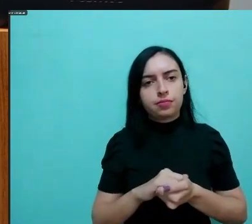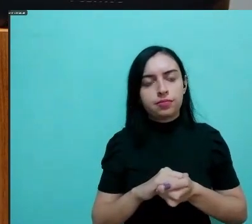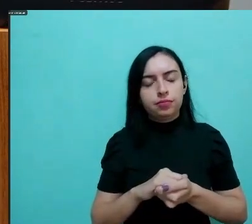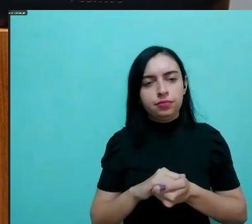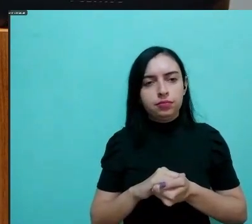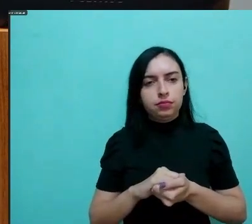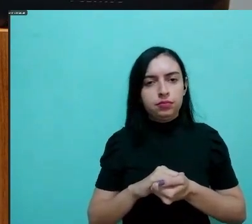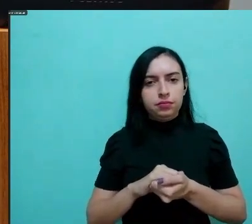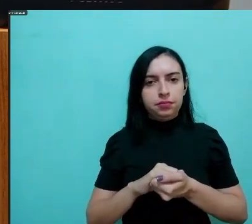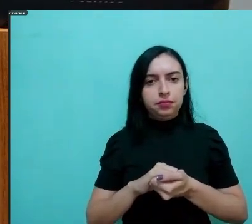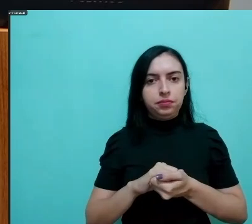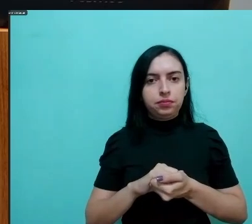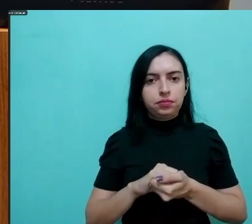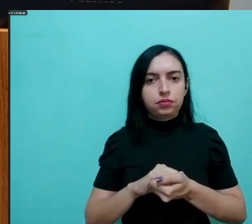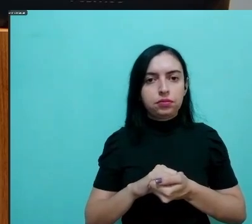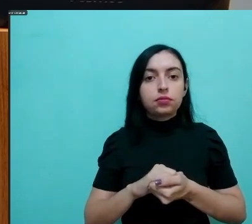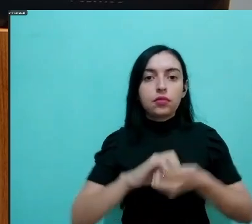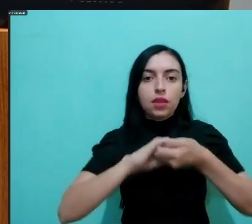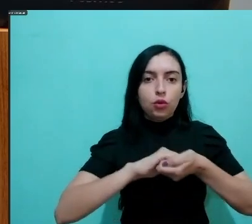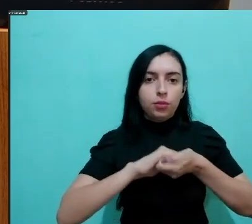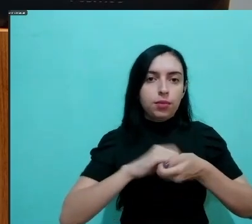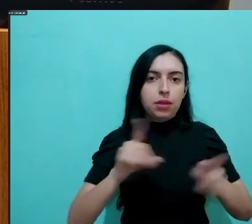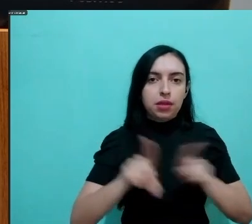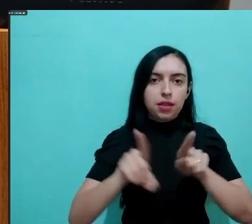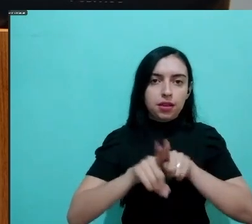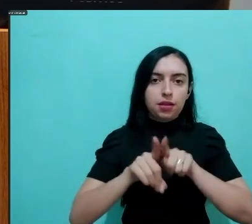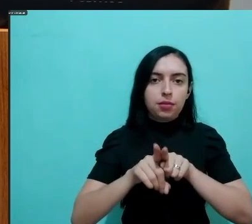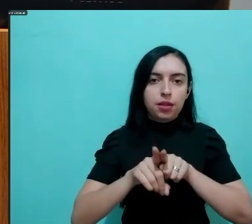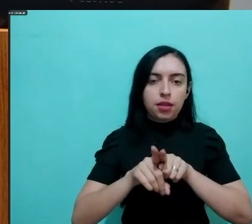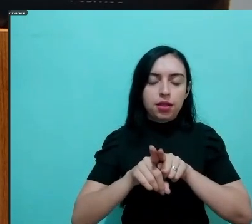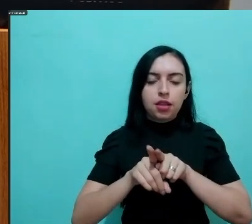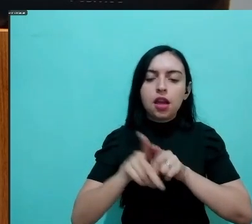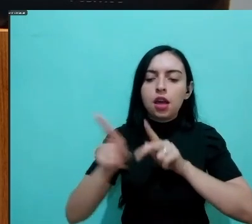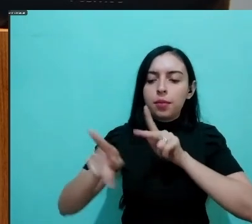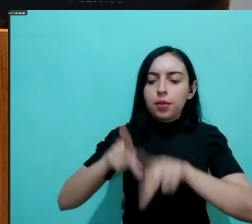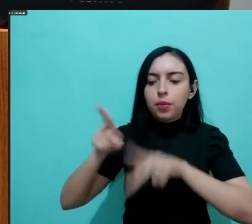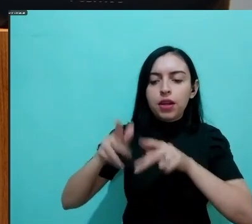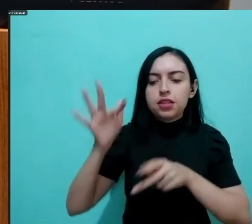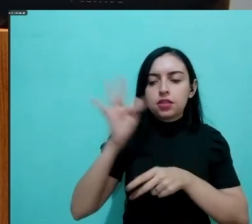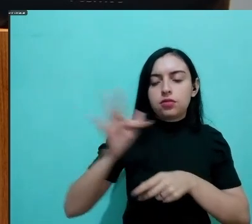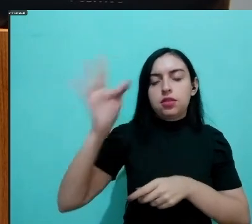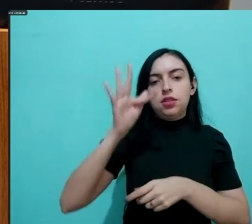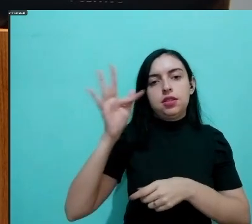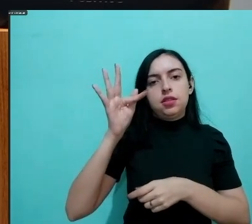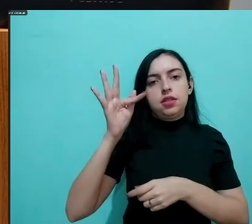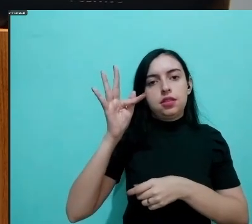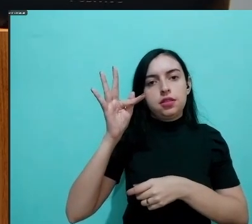E cumprimentar também o povo francês pelo